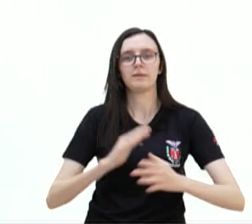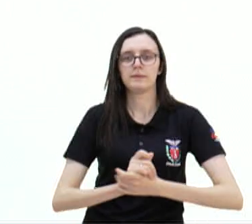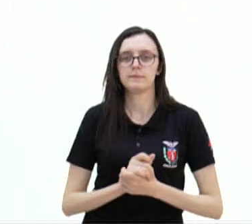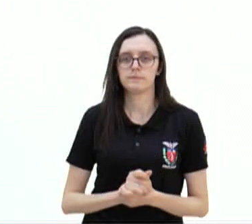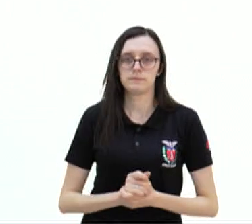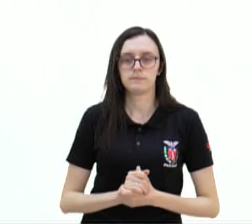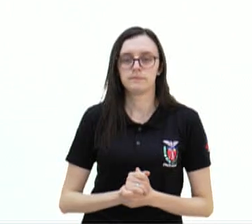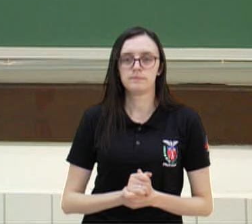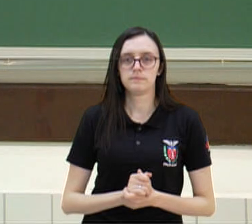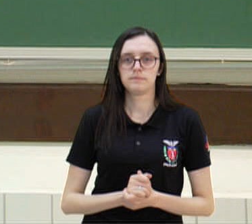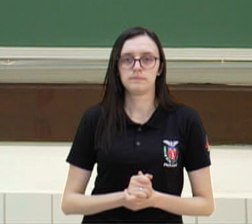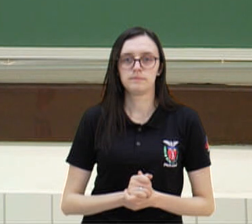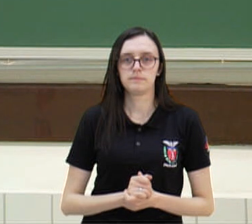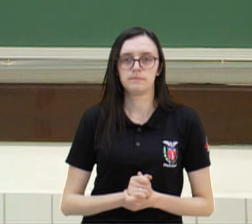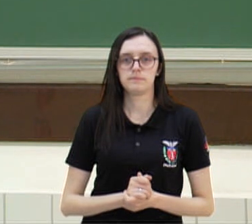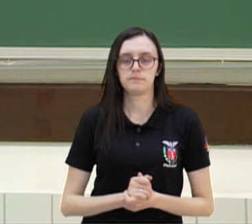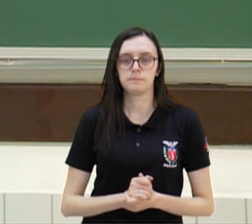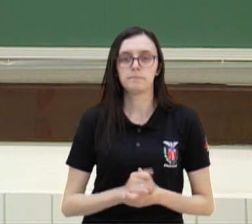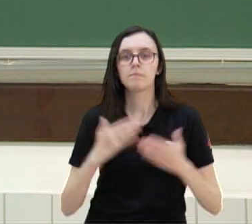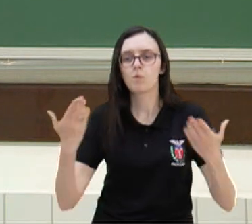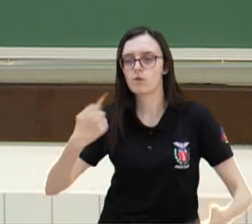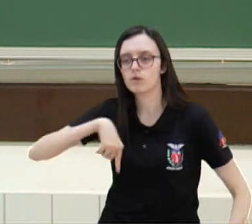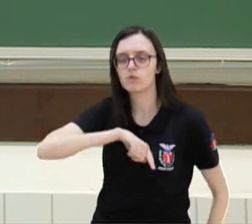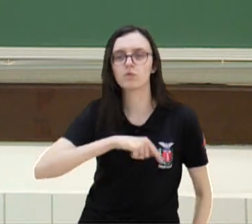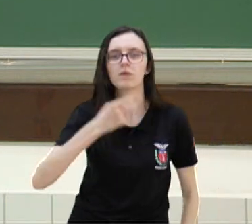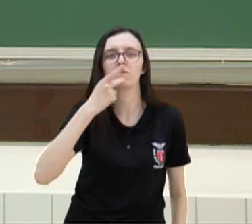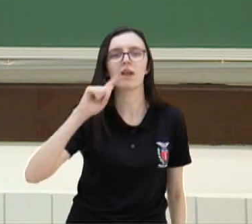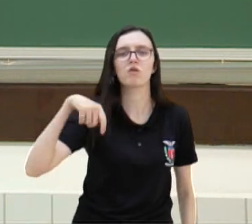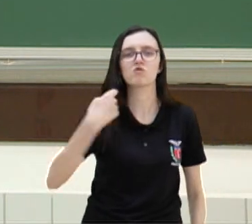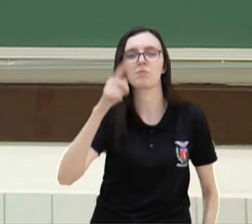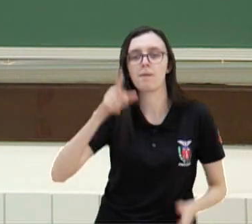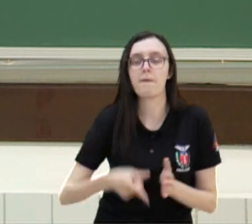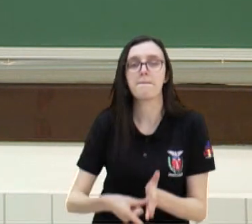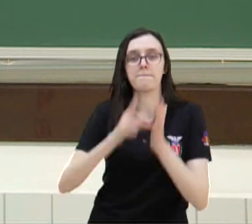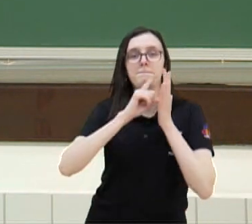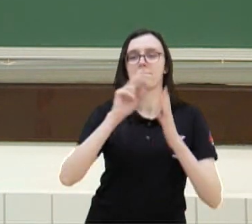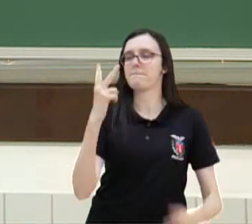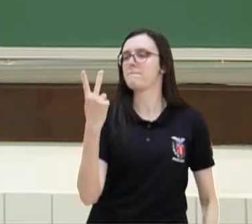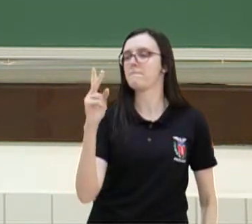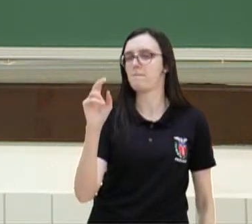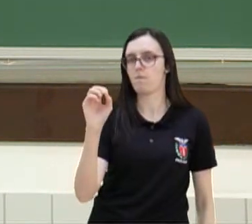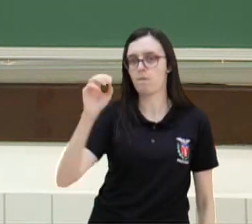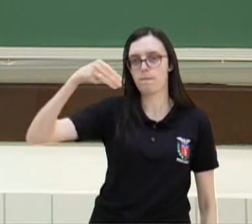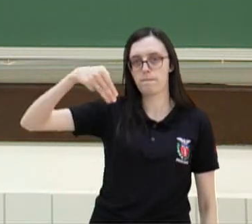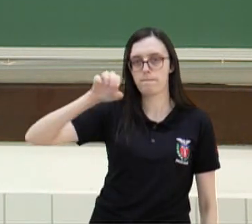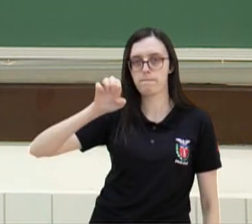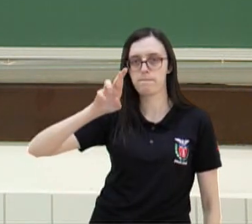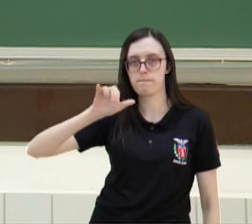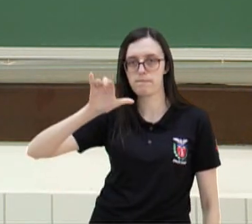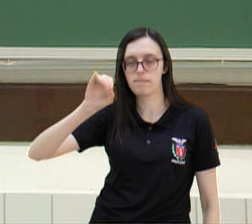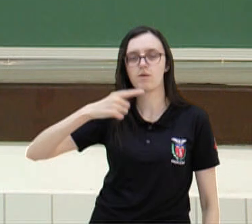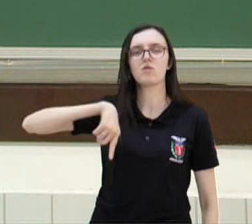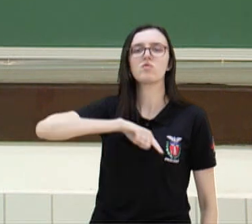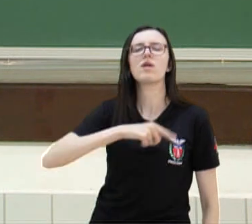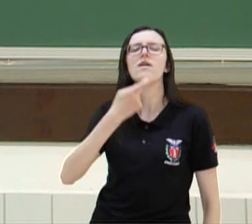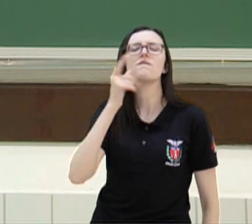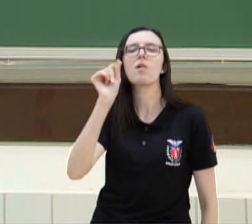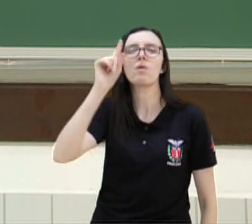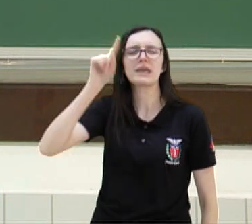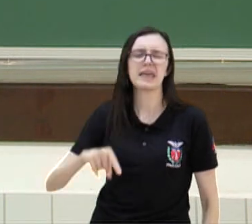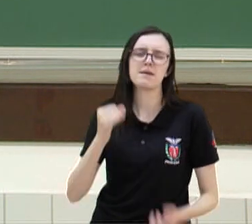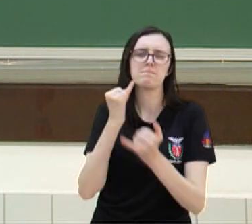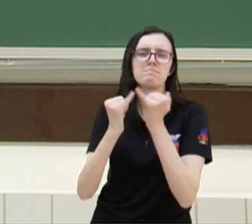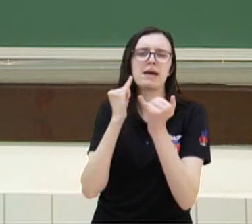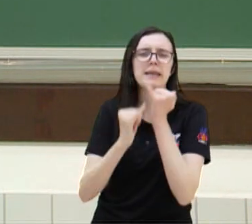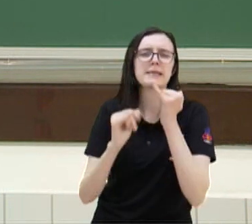338 a 146. Quando a gente diz a respeito a pré-homérico, a gente está falando de uma coisa um pouco mais